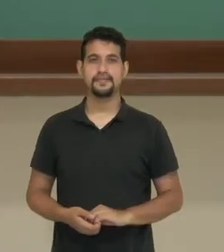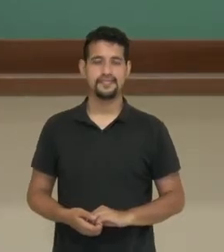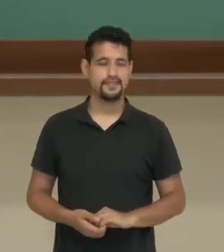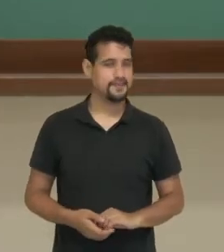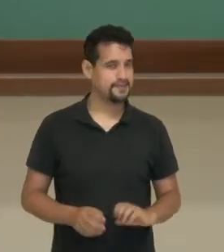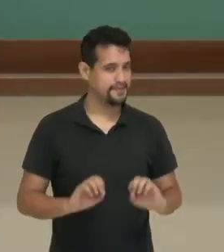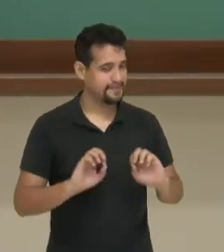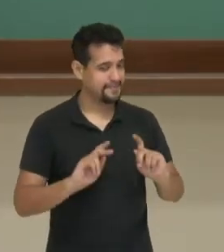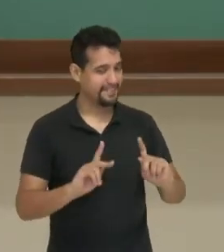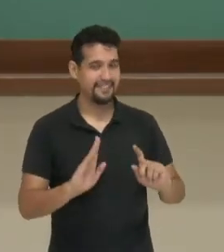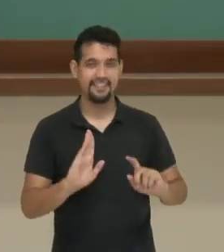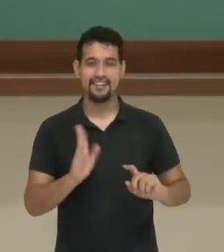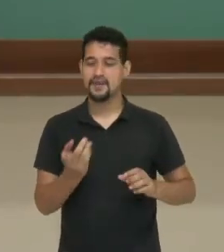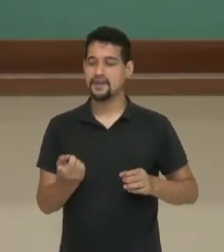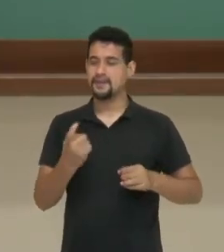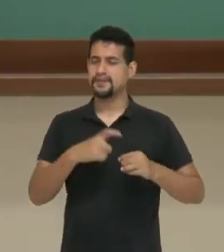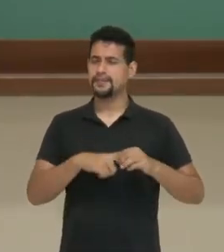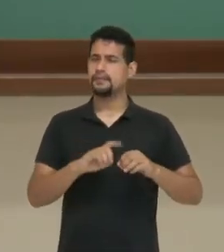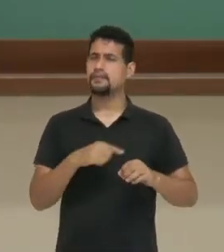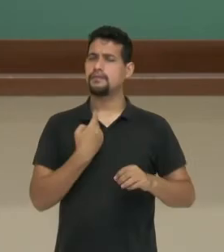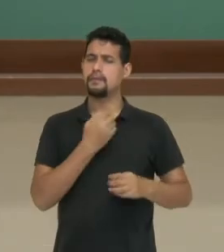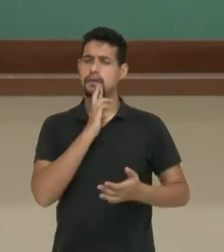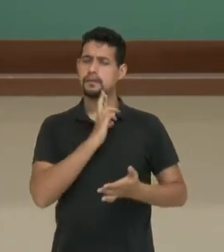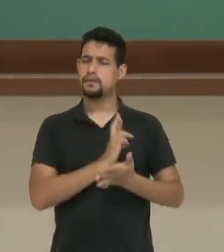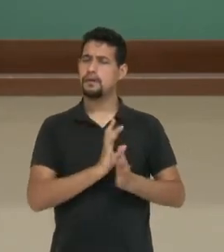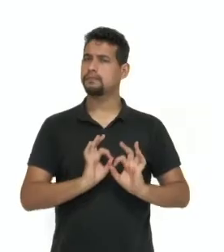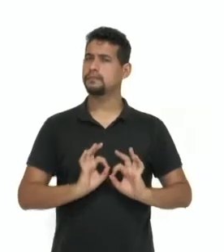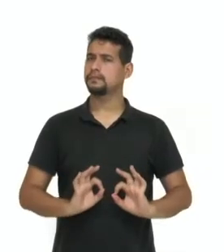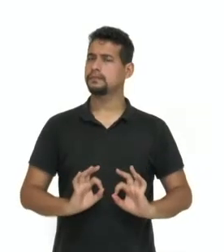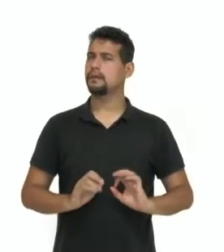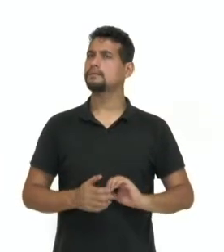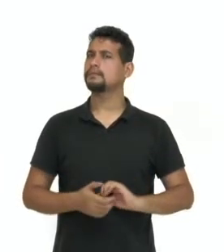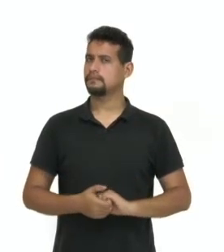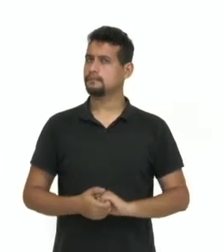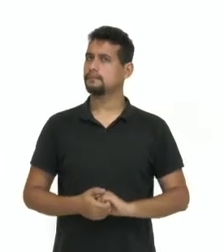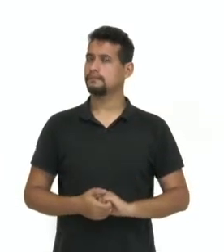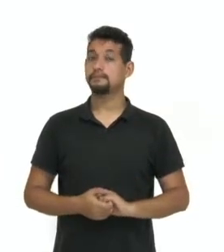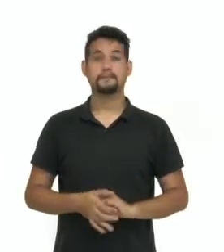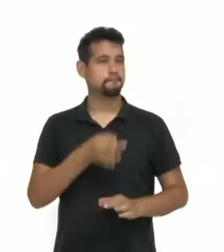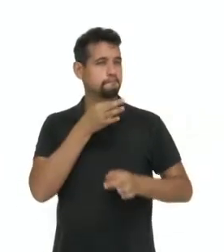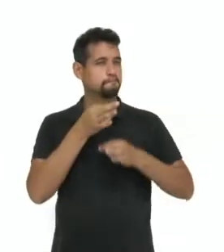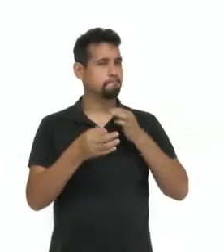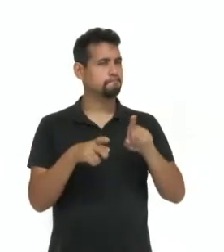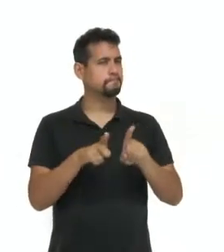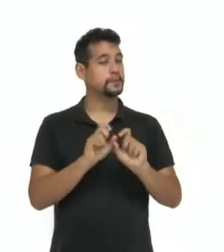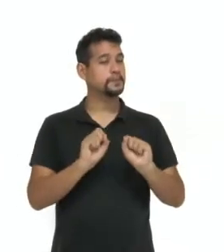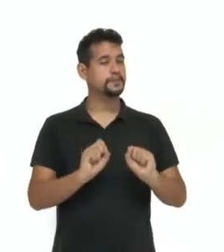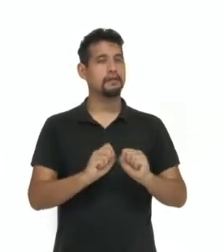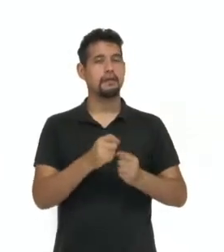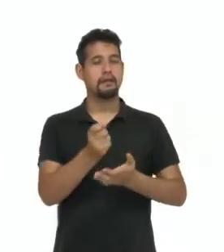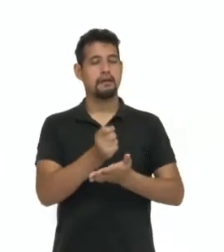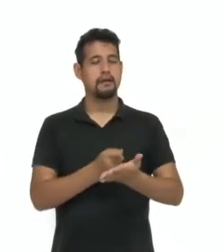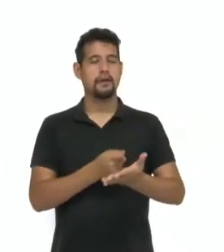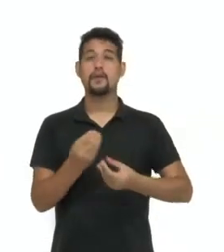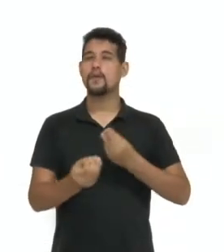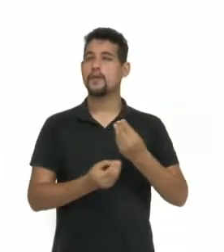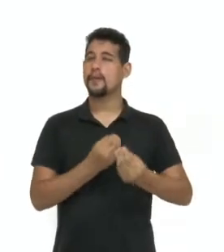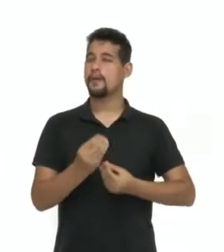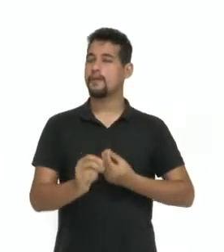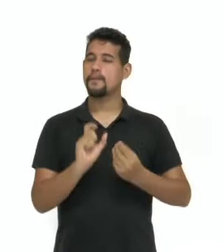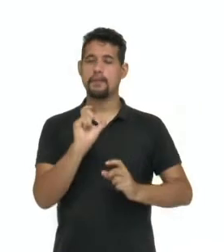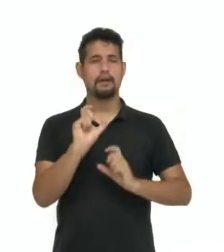Muito bem, voltamos e vamos à resposta certa. Sugestão, porque você poderia ter escrito com as suas